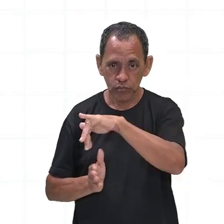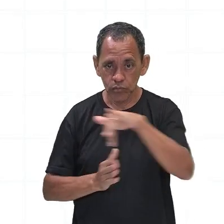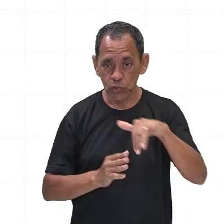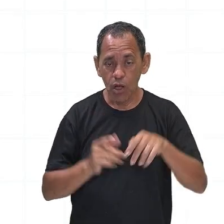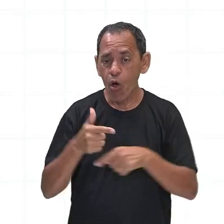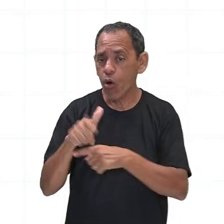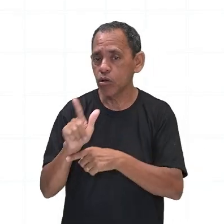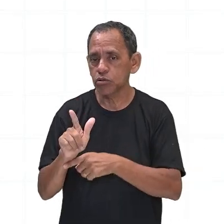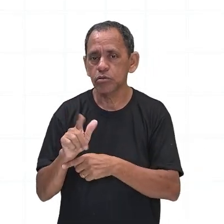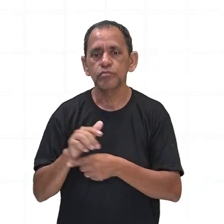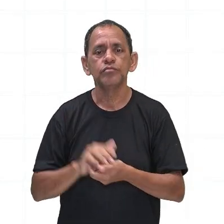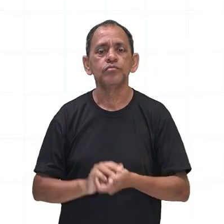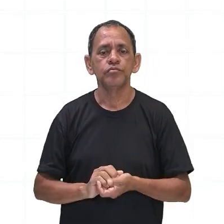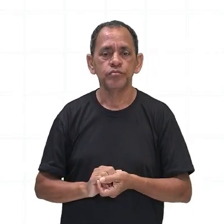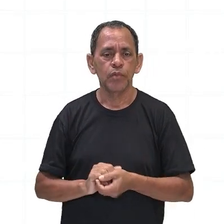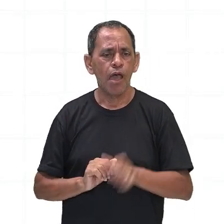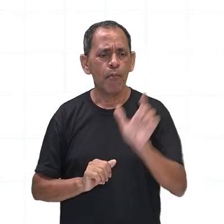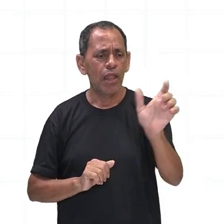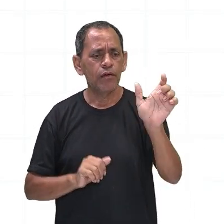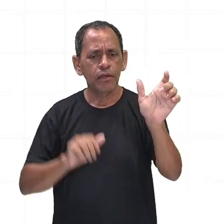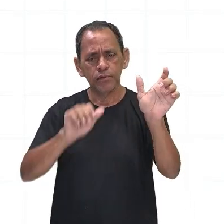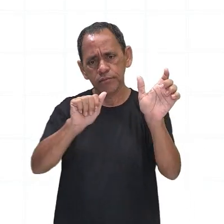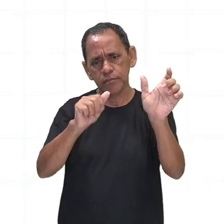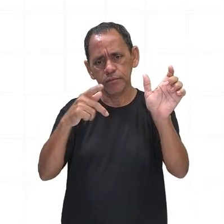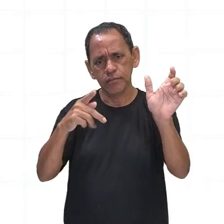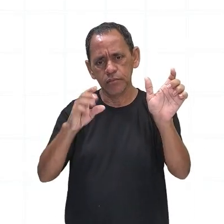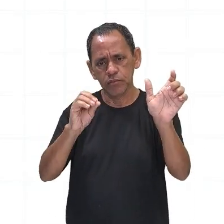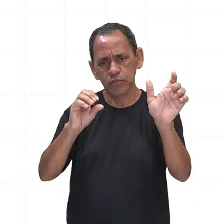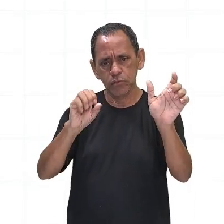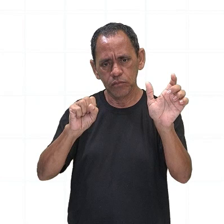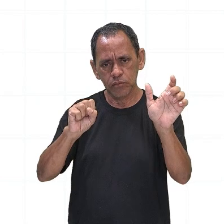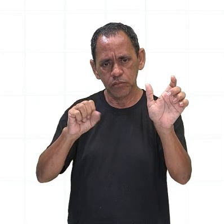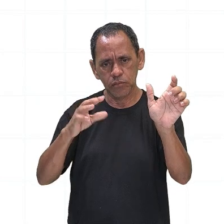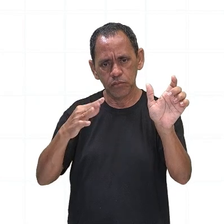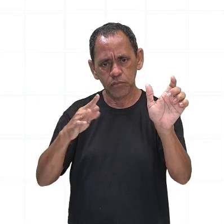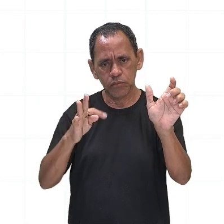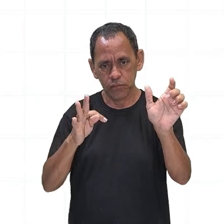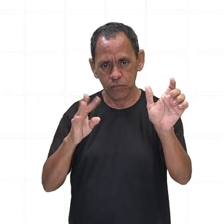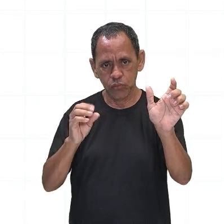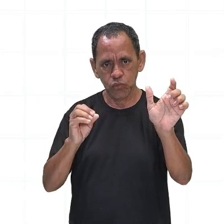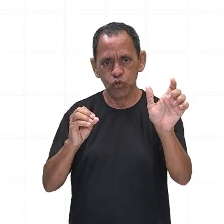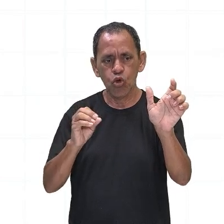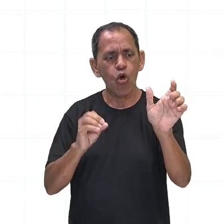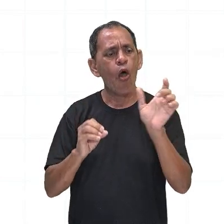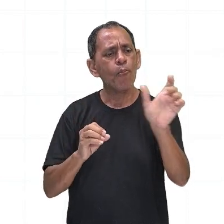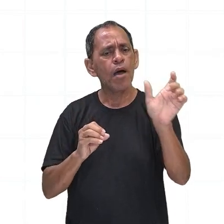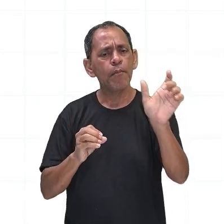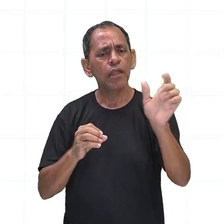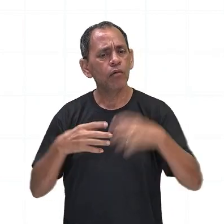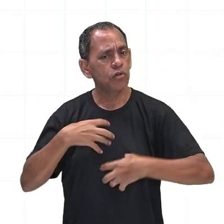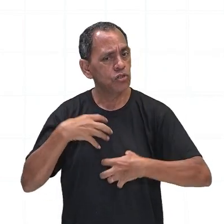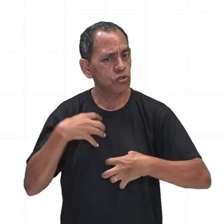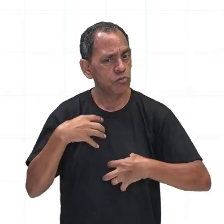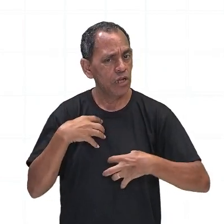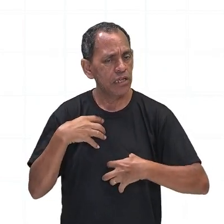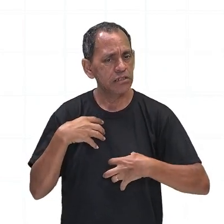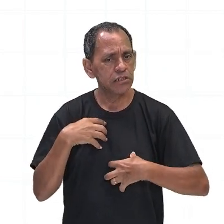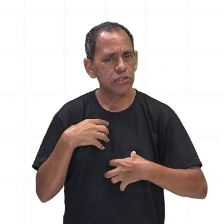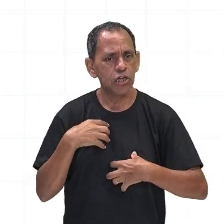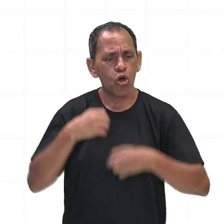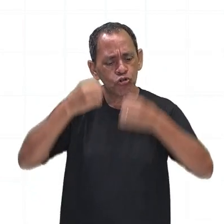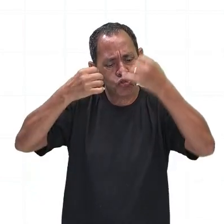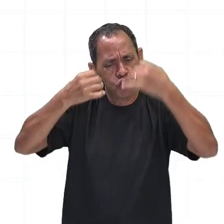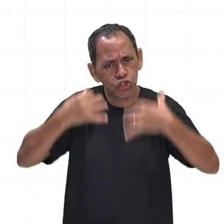O aposto. O que é o aposto, gente? É uma palavra ou expressão que